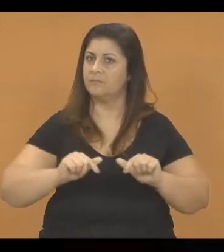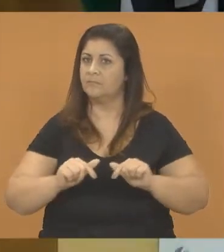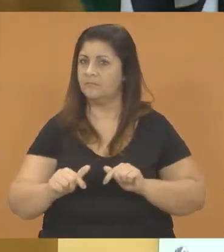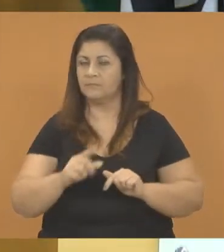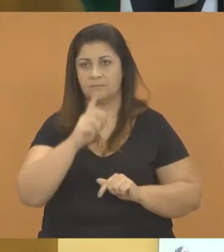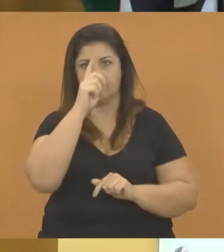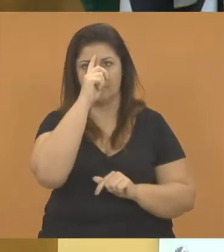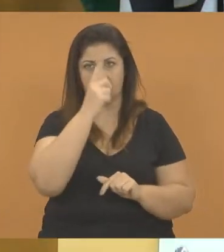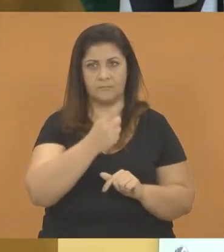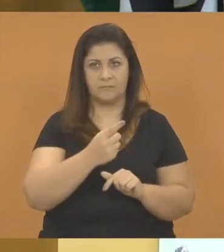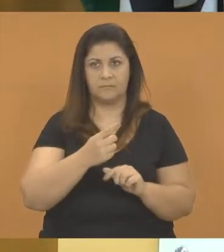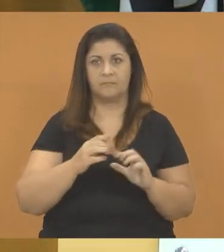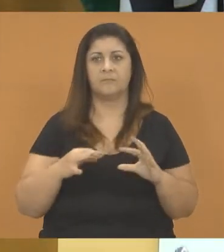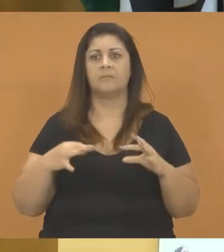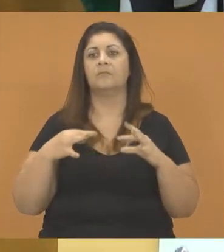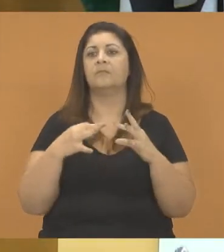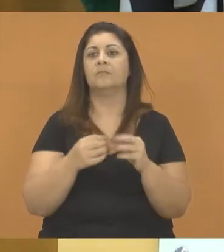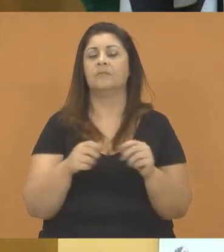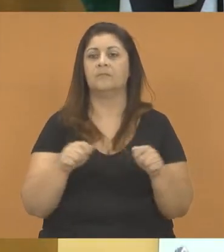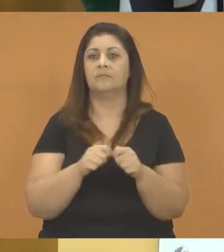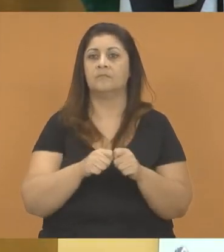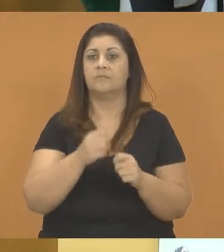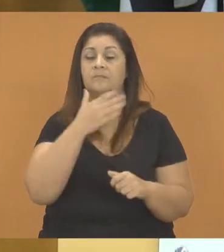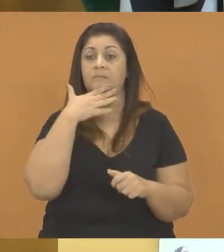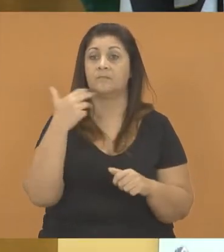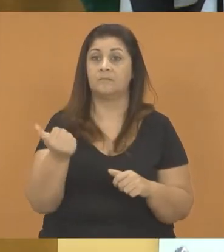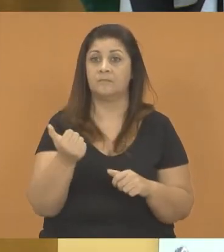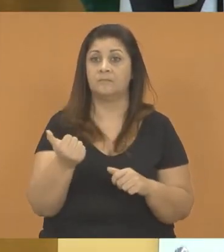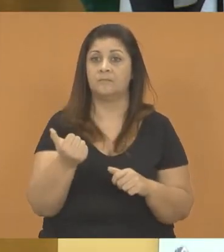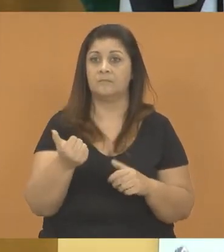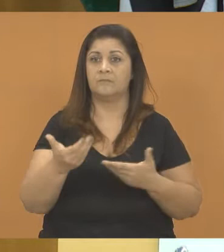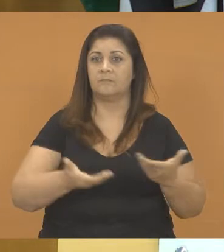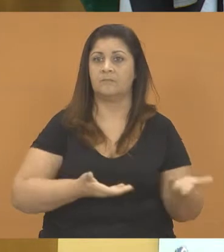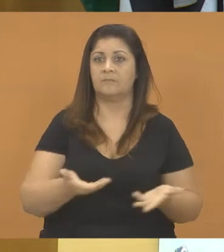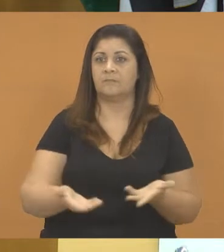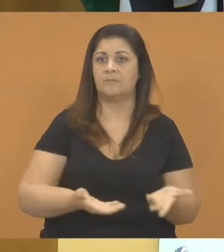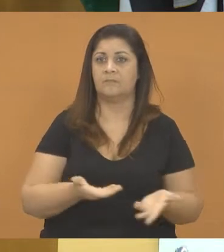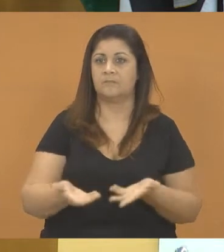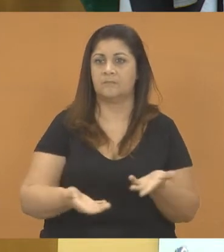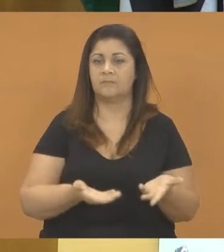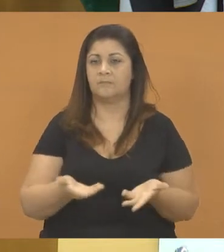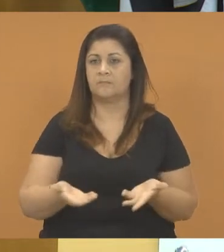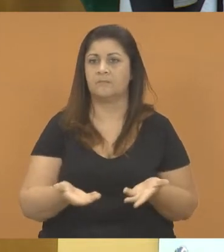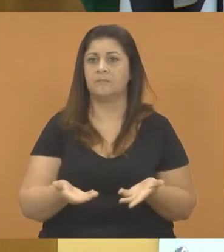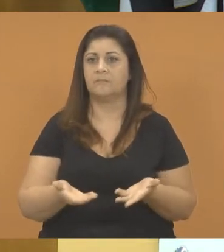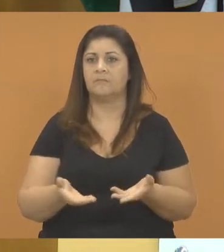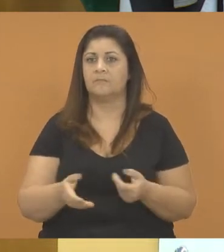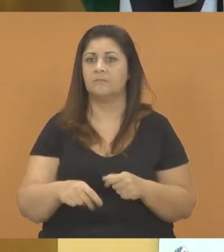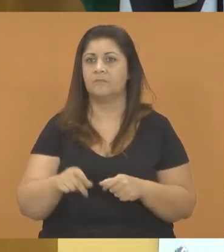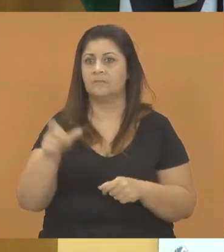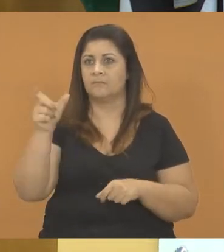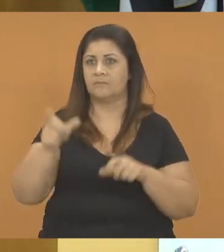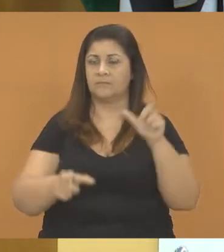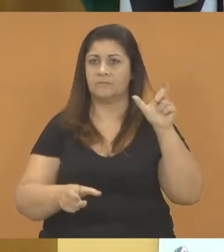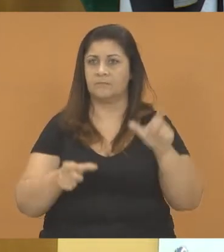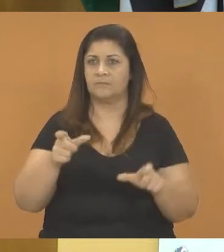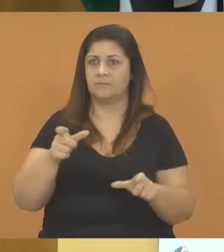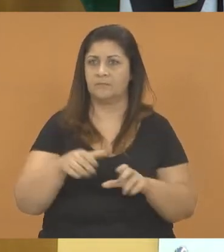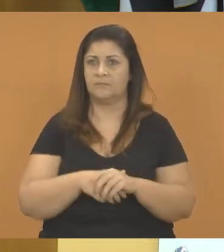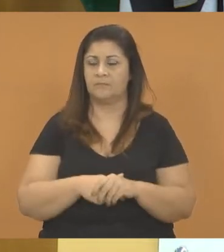disciplinares visando um melhor desempenho o atendimento das necessidades dos munícipes e da nossa própria